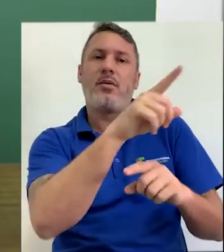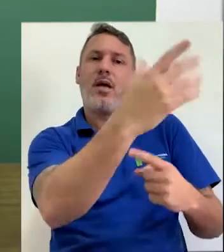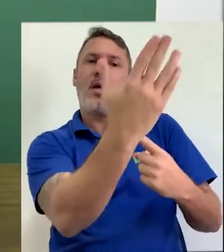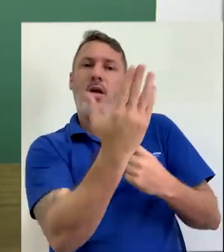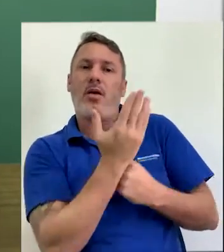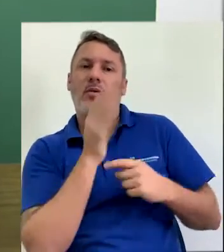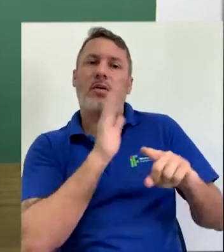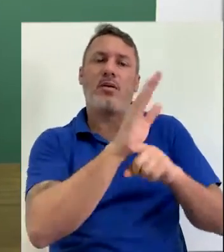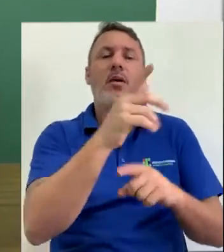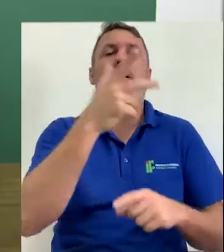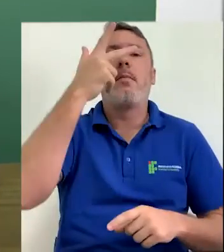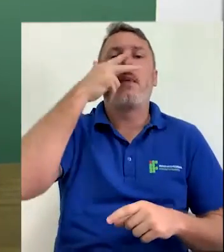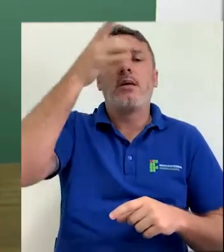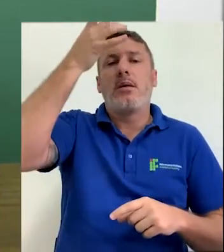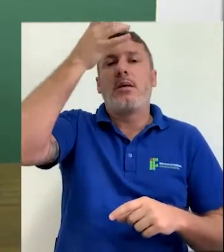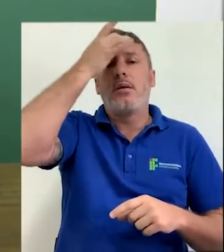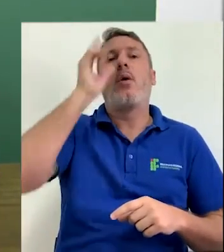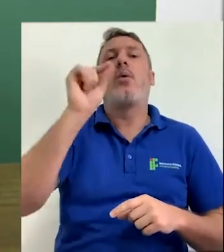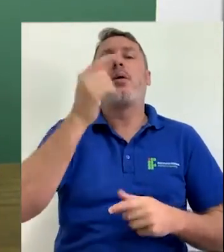minha aprendizagem.